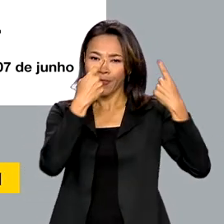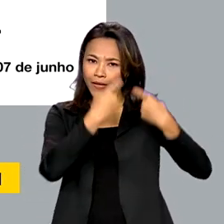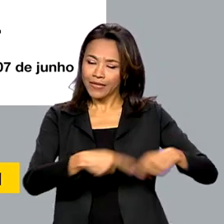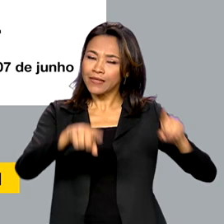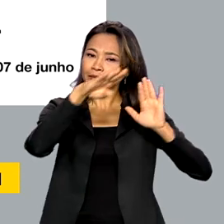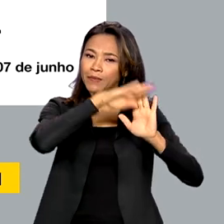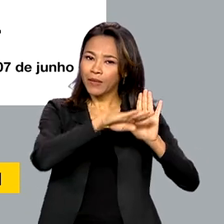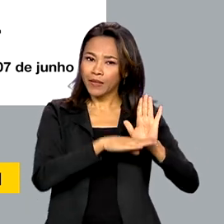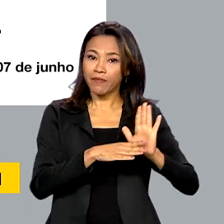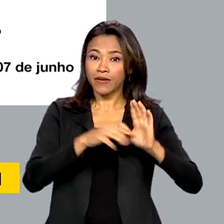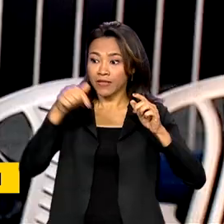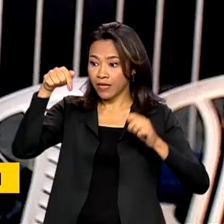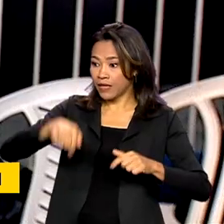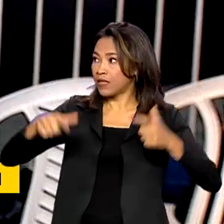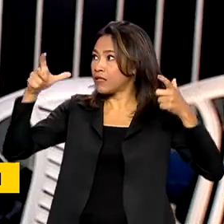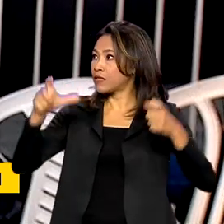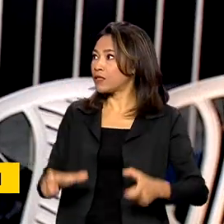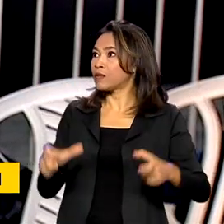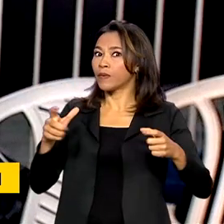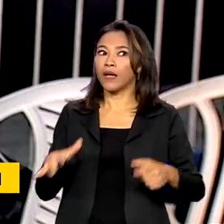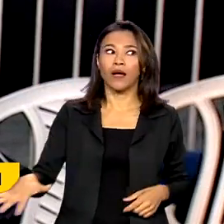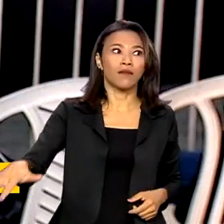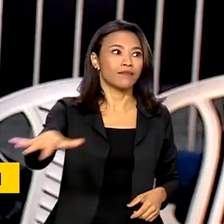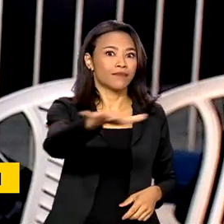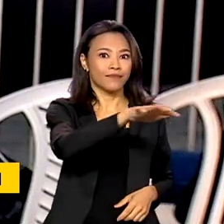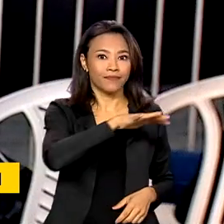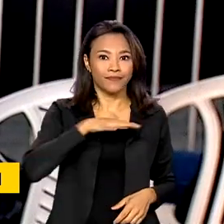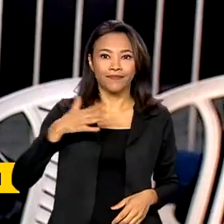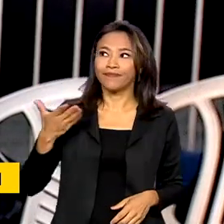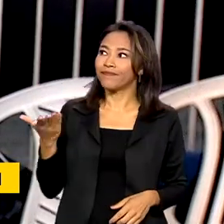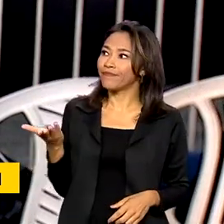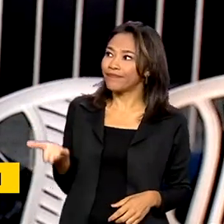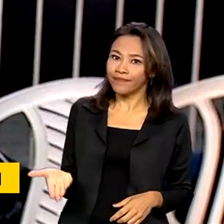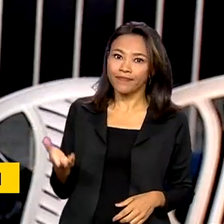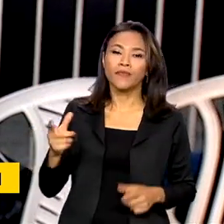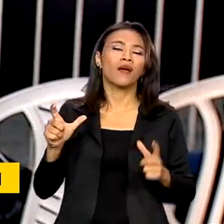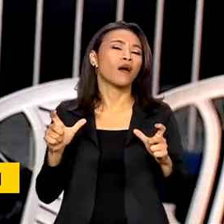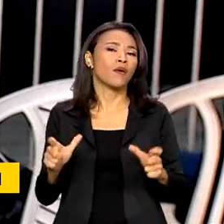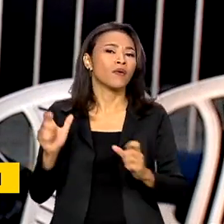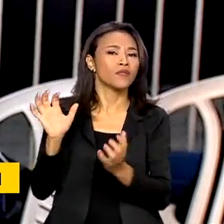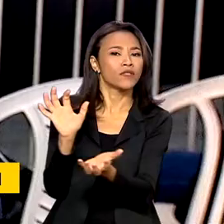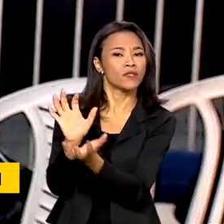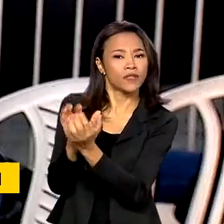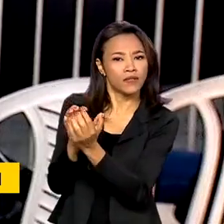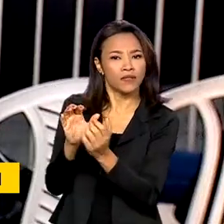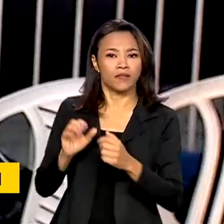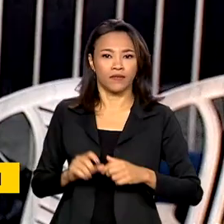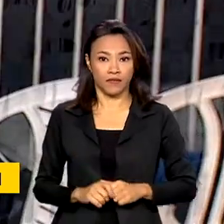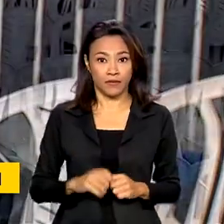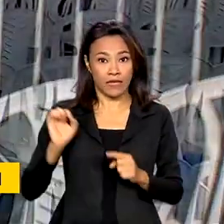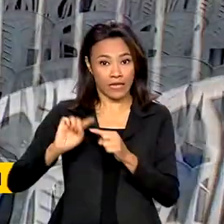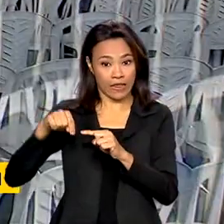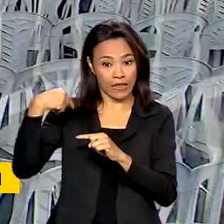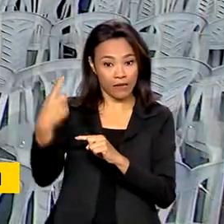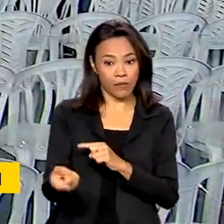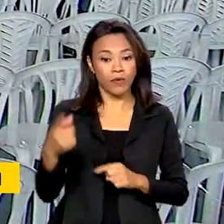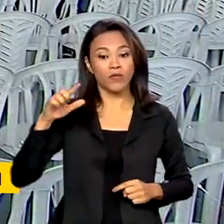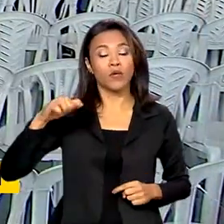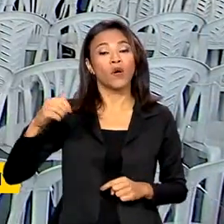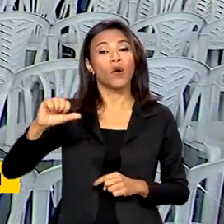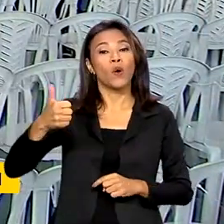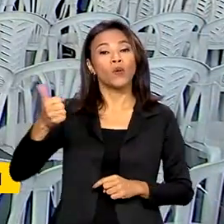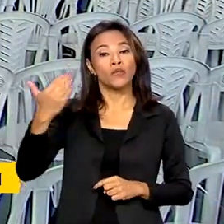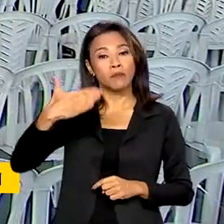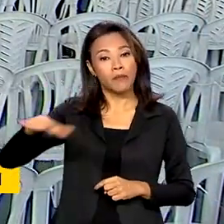programa vai ser aqui neste centro comunitário conhecido como Compass, que fica no Recife. Logo depois, às 11h30 da manhã,